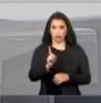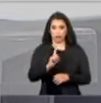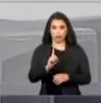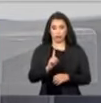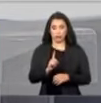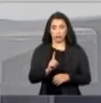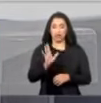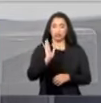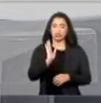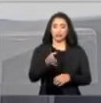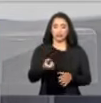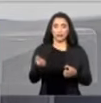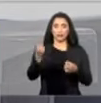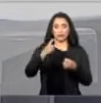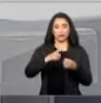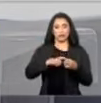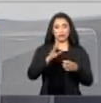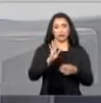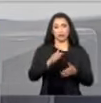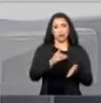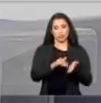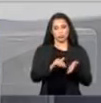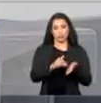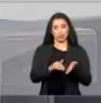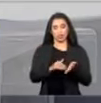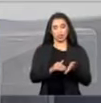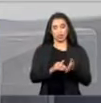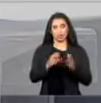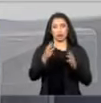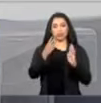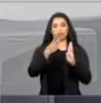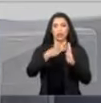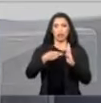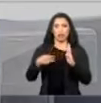foi citado aqui pelo nosso secretário do audiovisual,